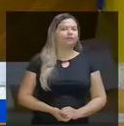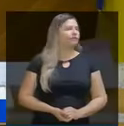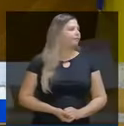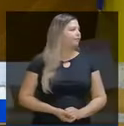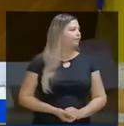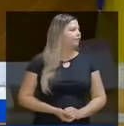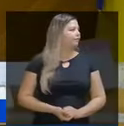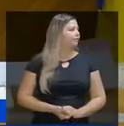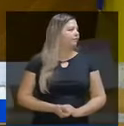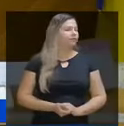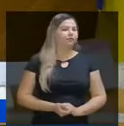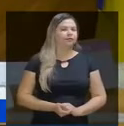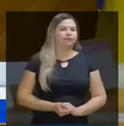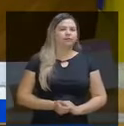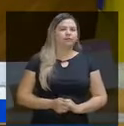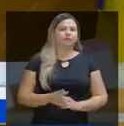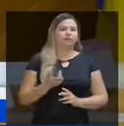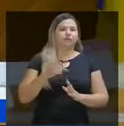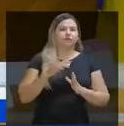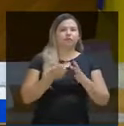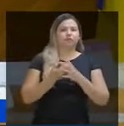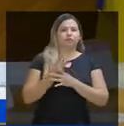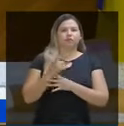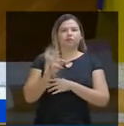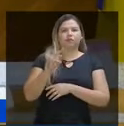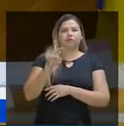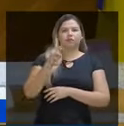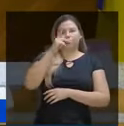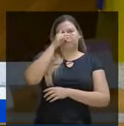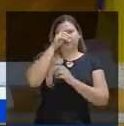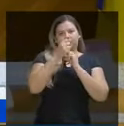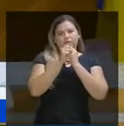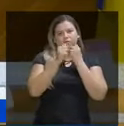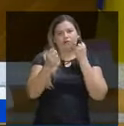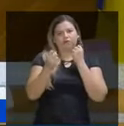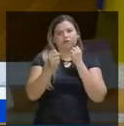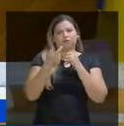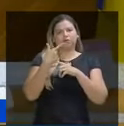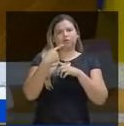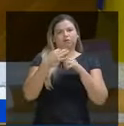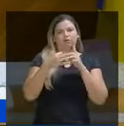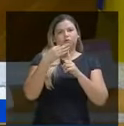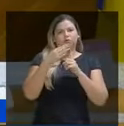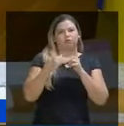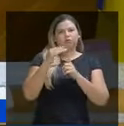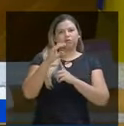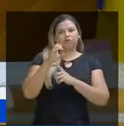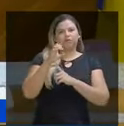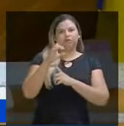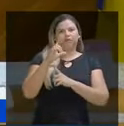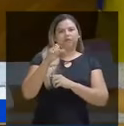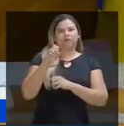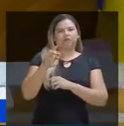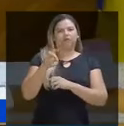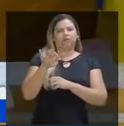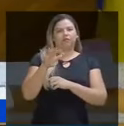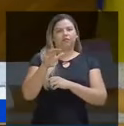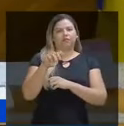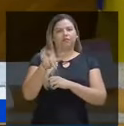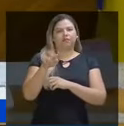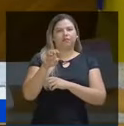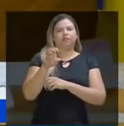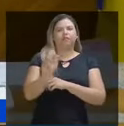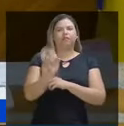0600/2024, origem Porto Grande, relator juiz Rivaldo Valente, recorrente Cleidiane Aquino dos Santos, também